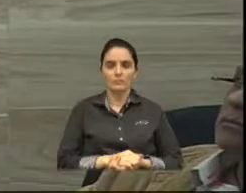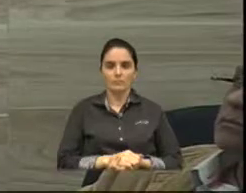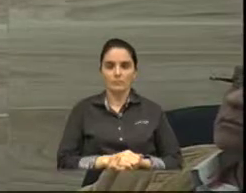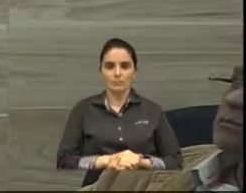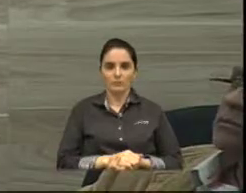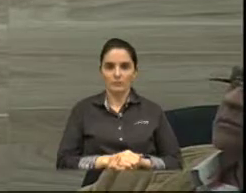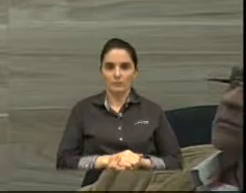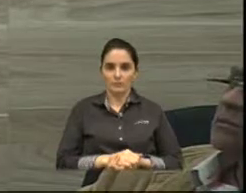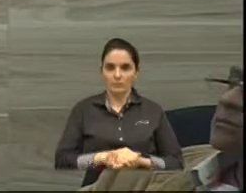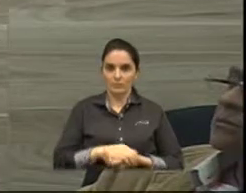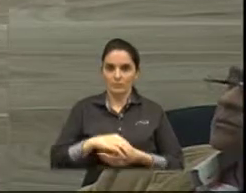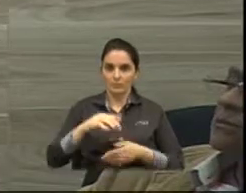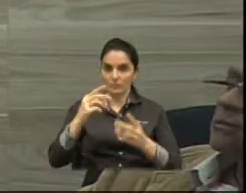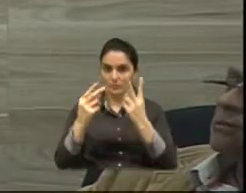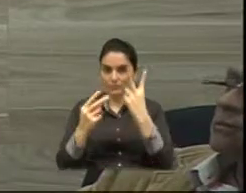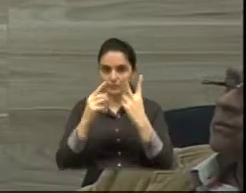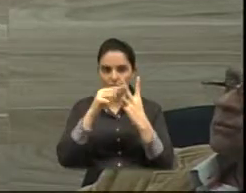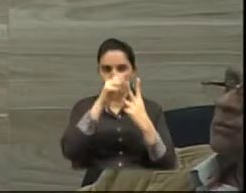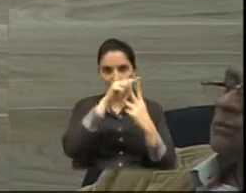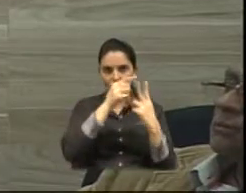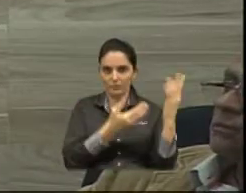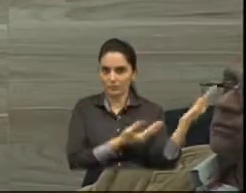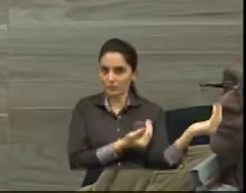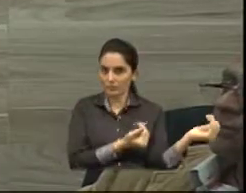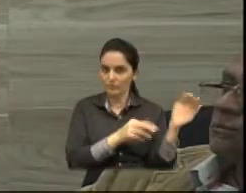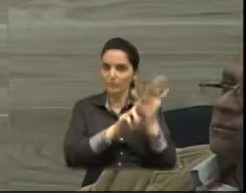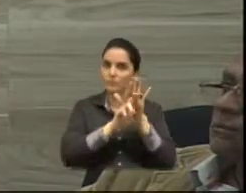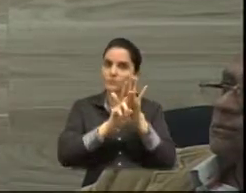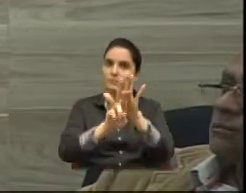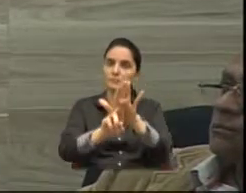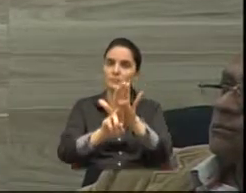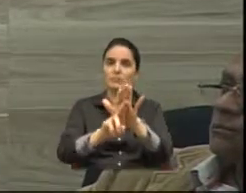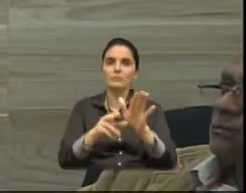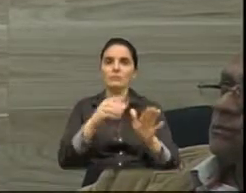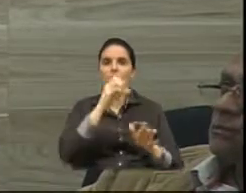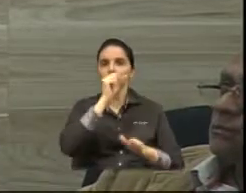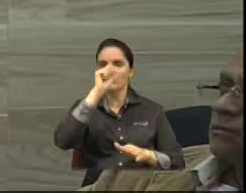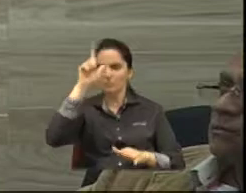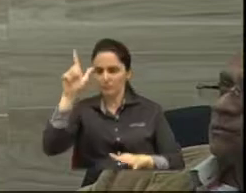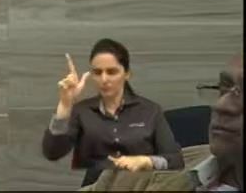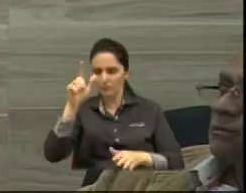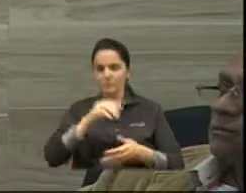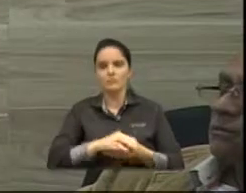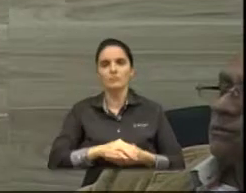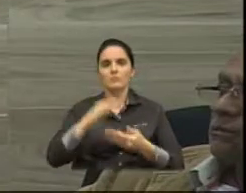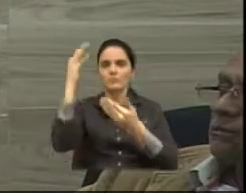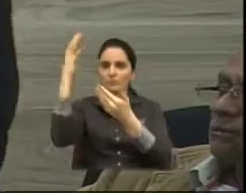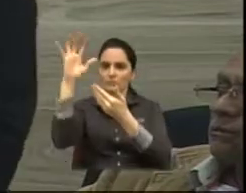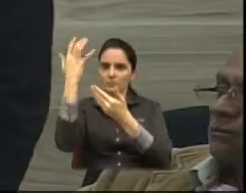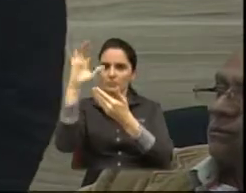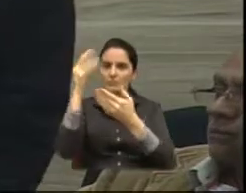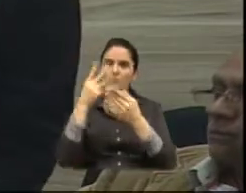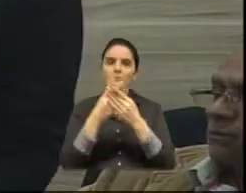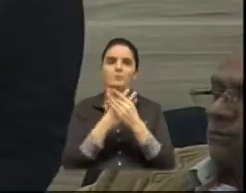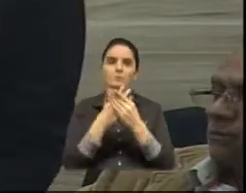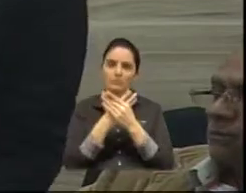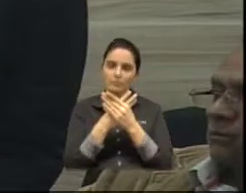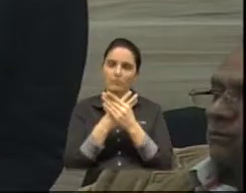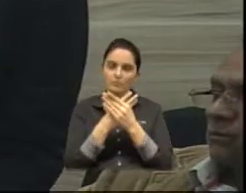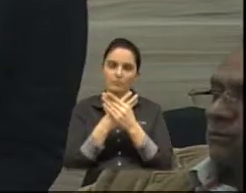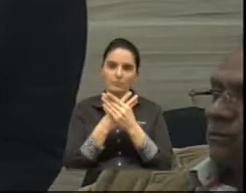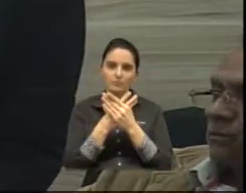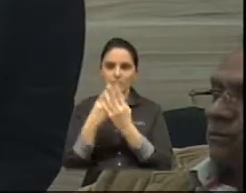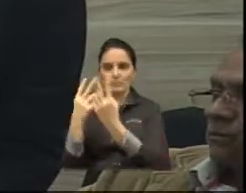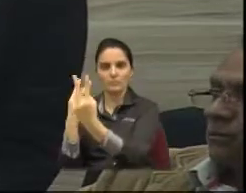capacidade da nossa cidade nesse concurso. Então, é o parabéns da Câmara Municipal, de todos nós,